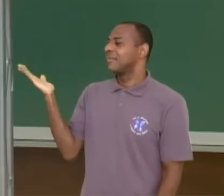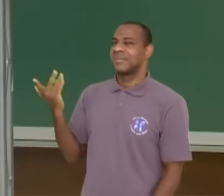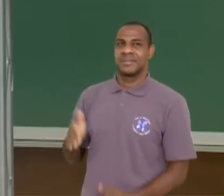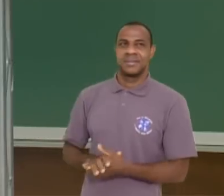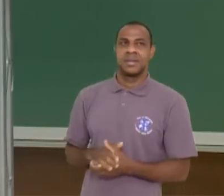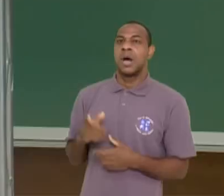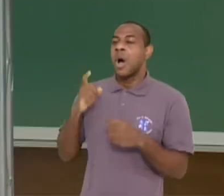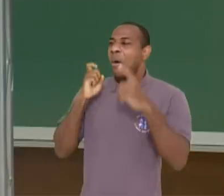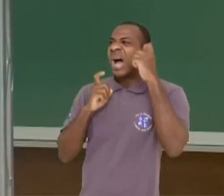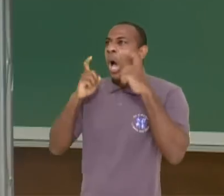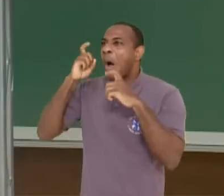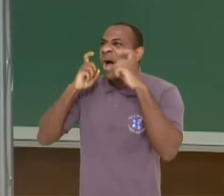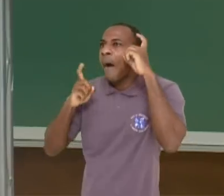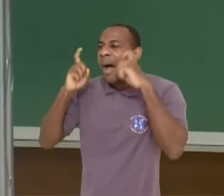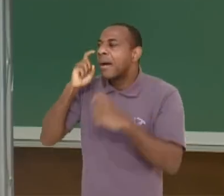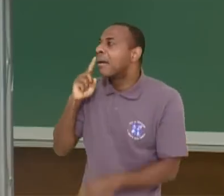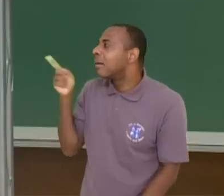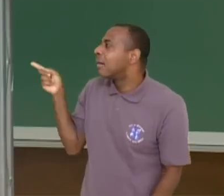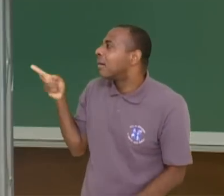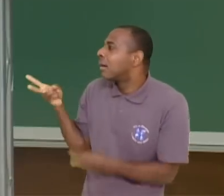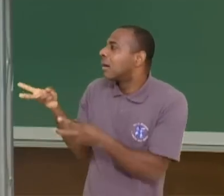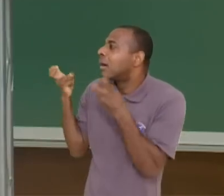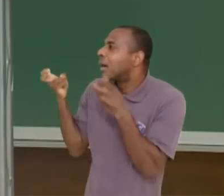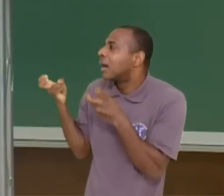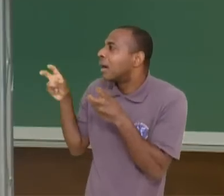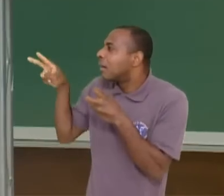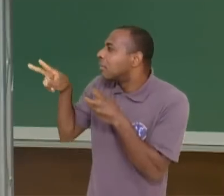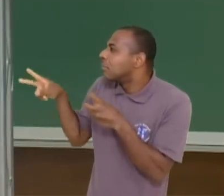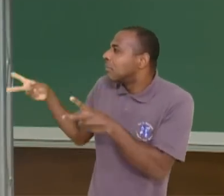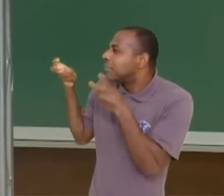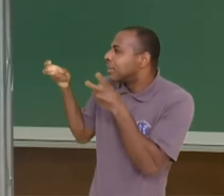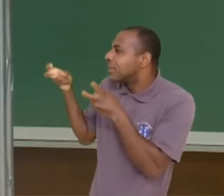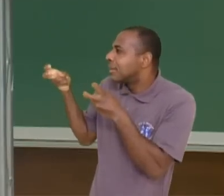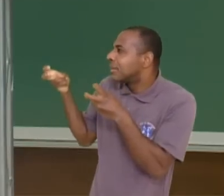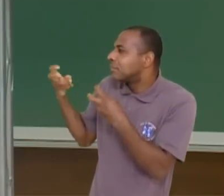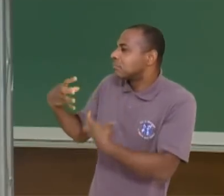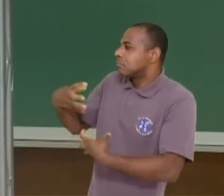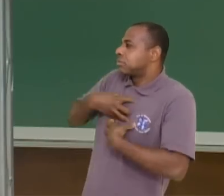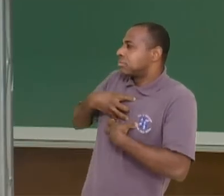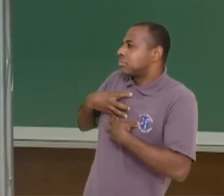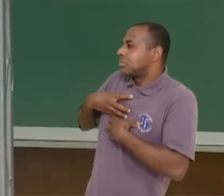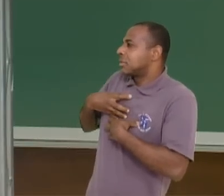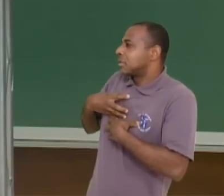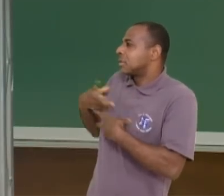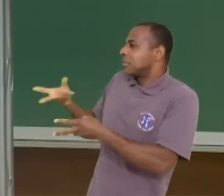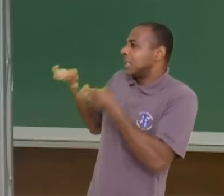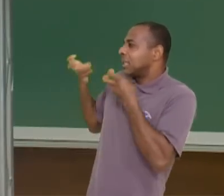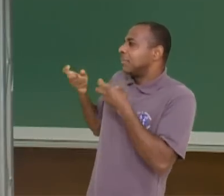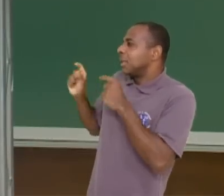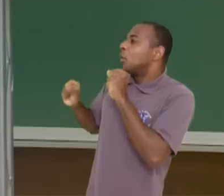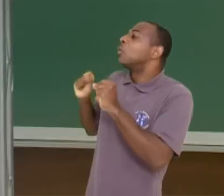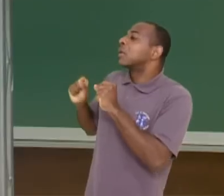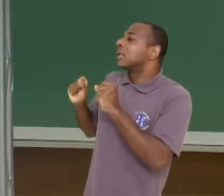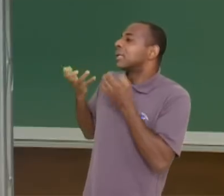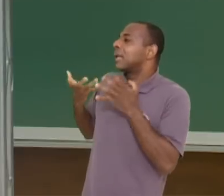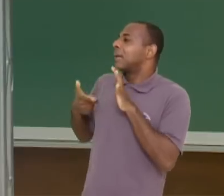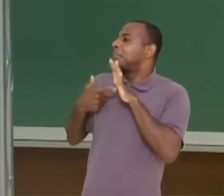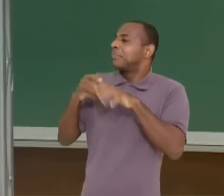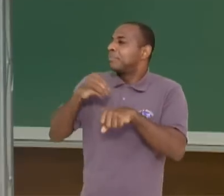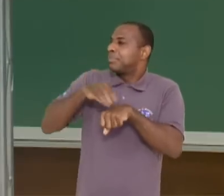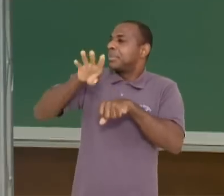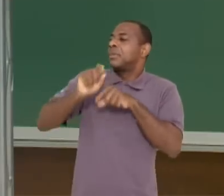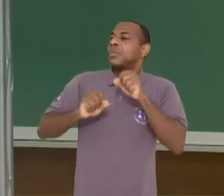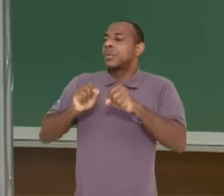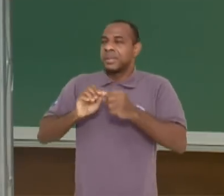expressão facial dele nós conseguimos ler, interpretar os sentimentos que estão sendo retratados, né? Segunda imagem, mesma situação,